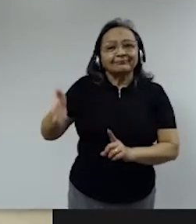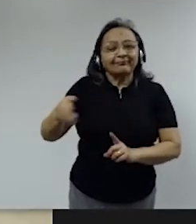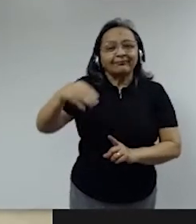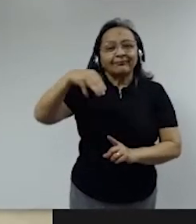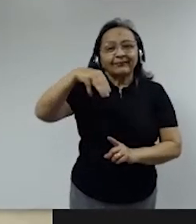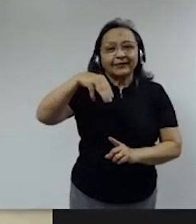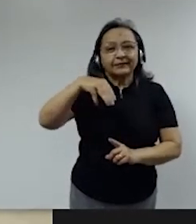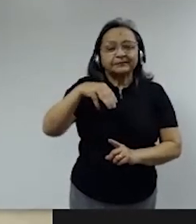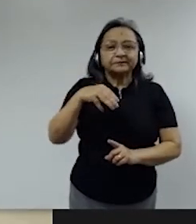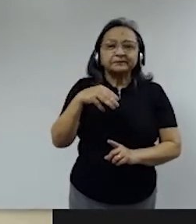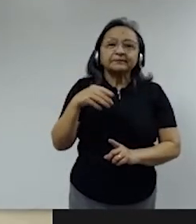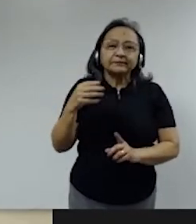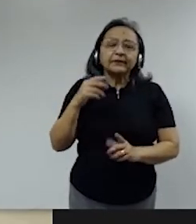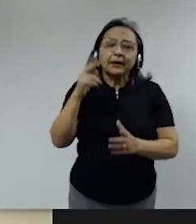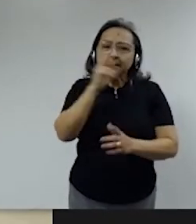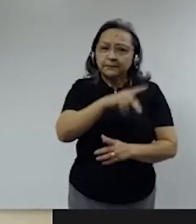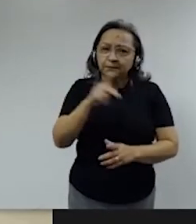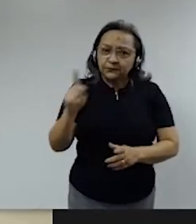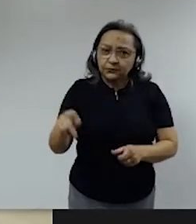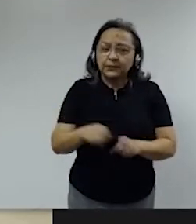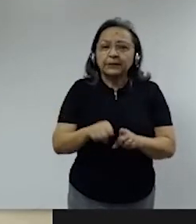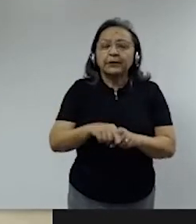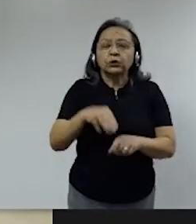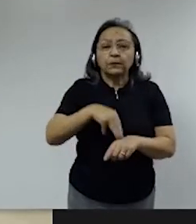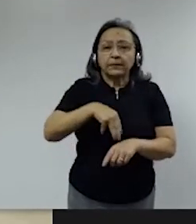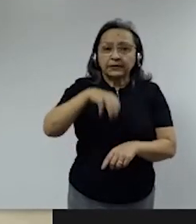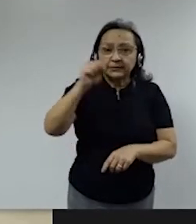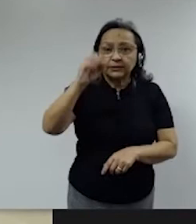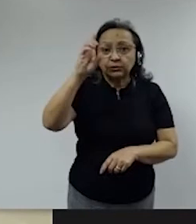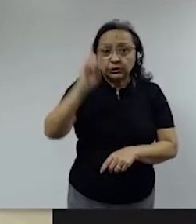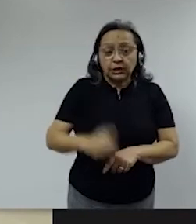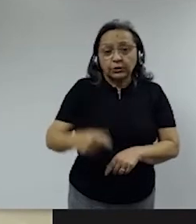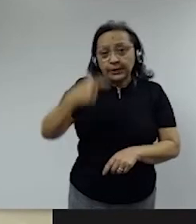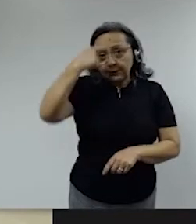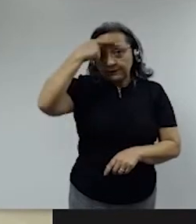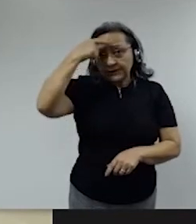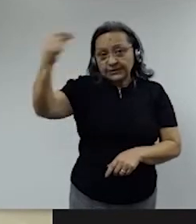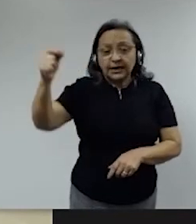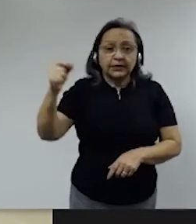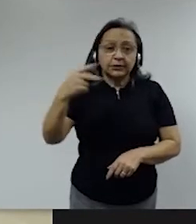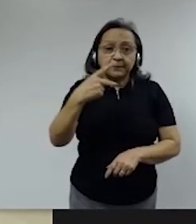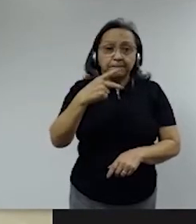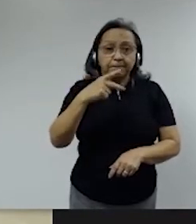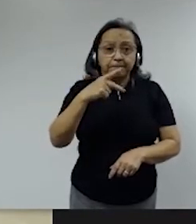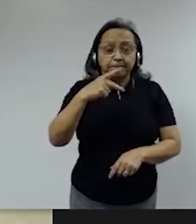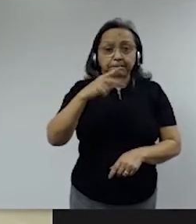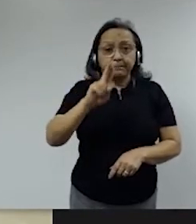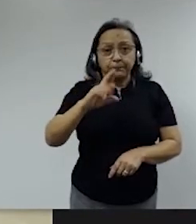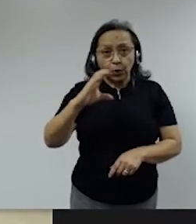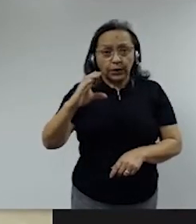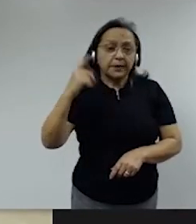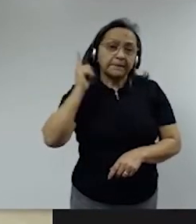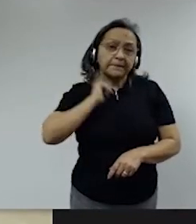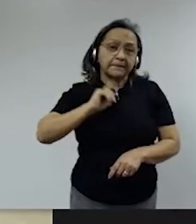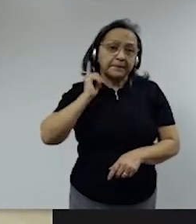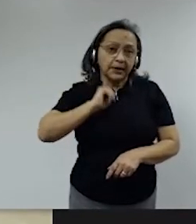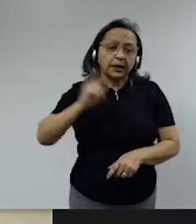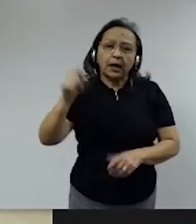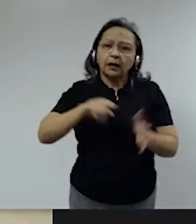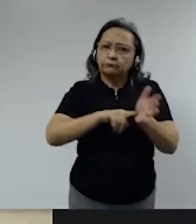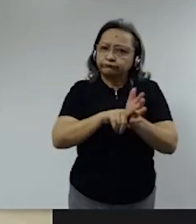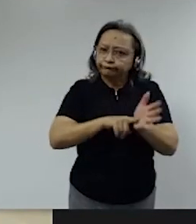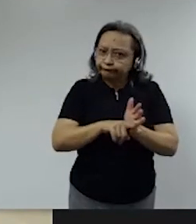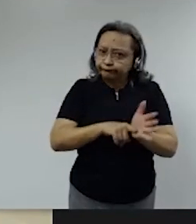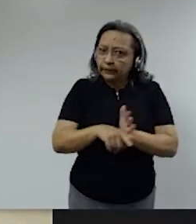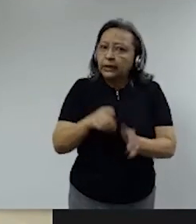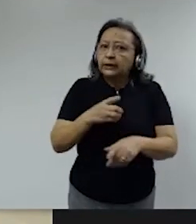e no programa de pós-graduação, mestrado e doutorado em Direito da PUC Minas, é pesquisadora do Centro de Estudos em Biodireito da CEBID e